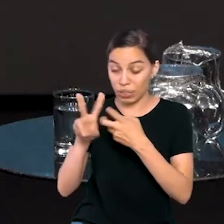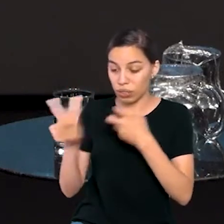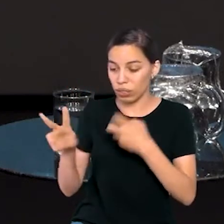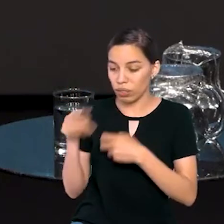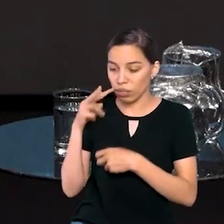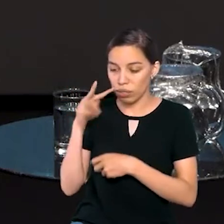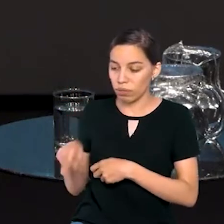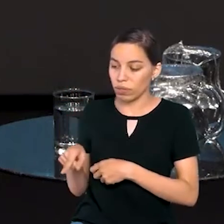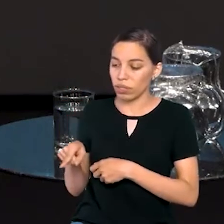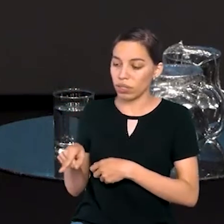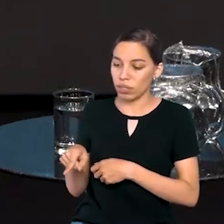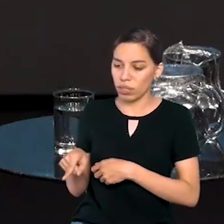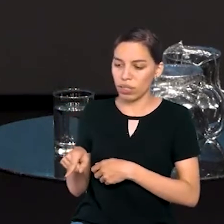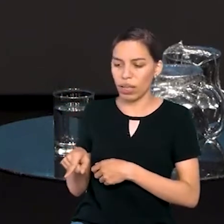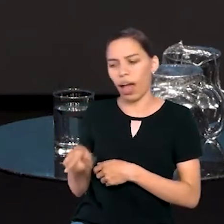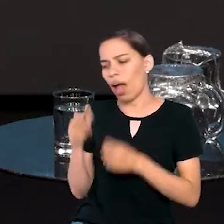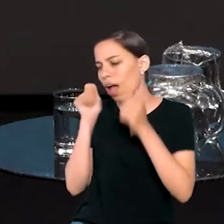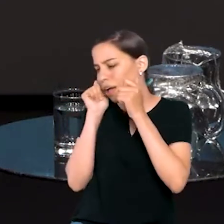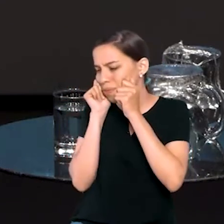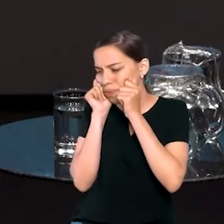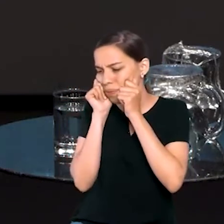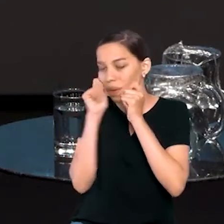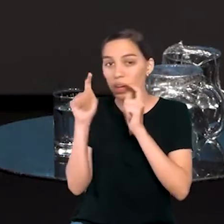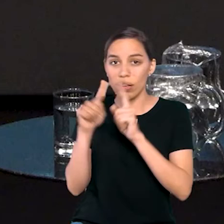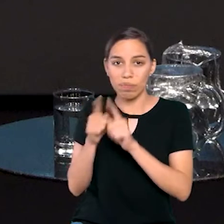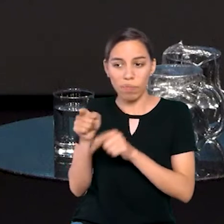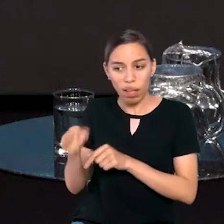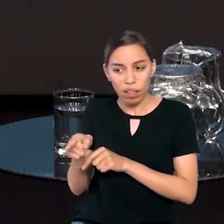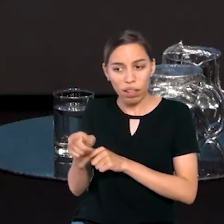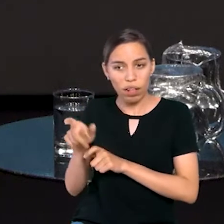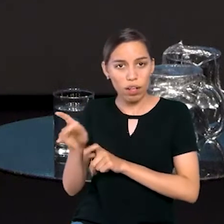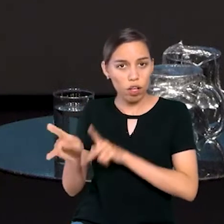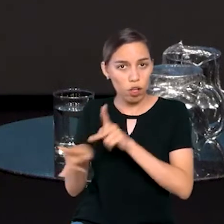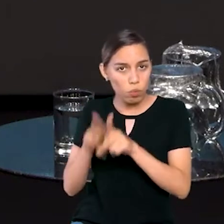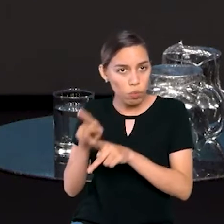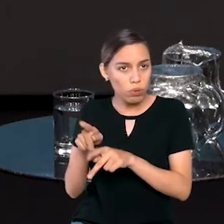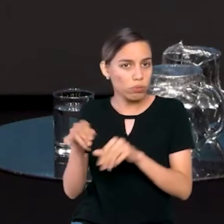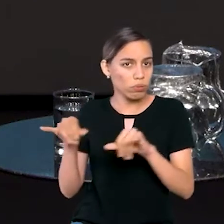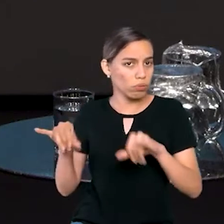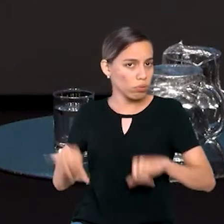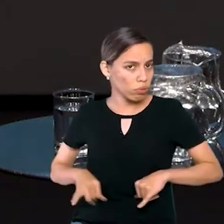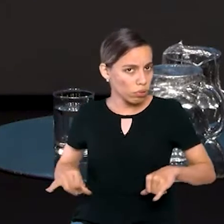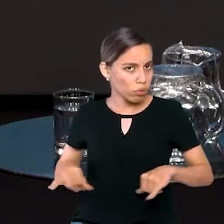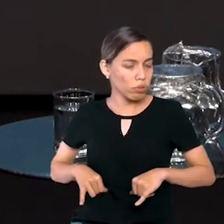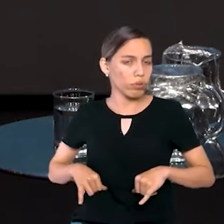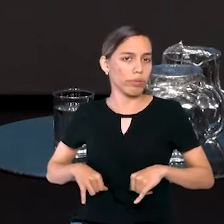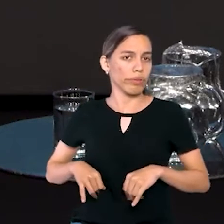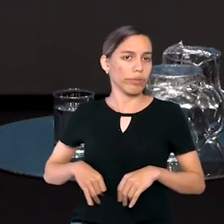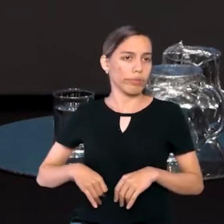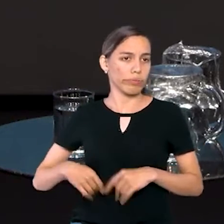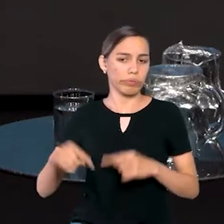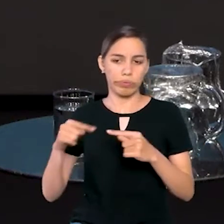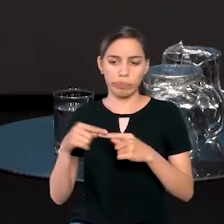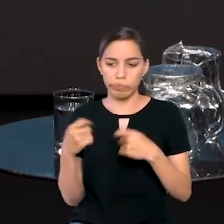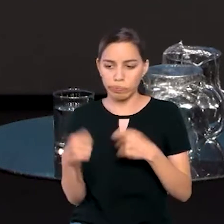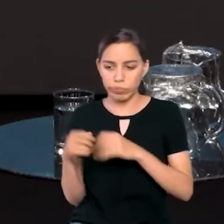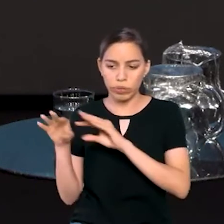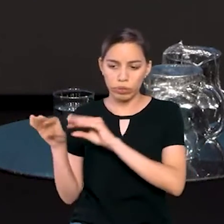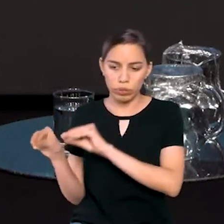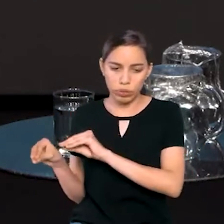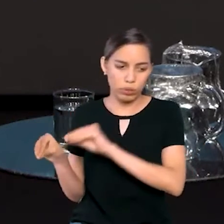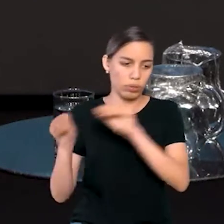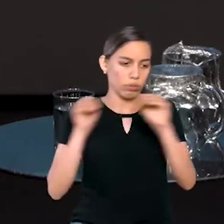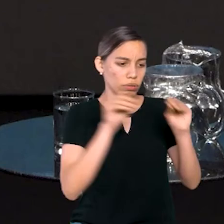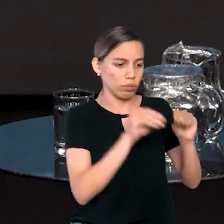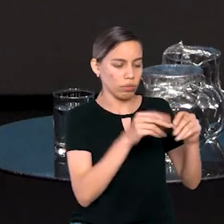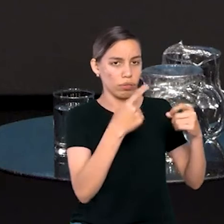pessoas perderam seus territórios, perderam a base da sua comunidade, muitos estão vivendo em condição